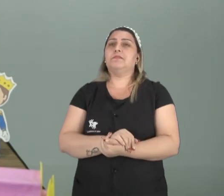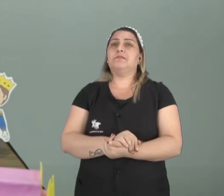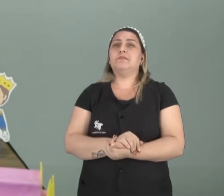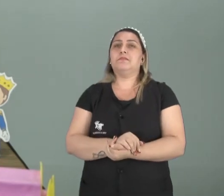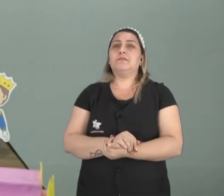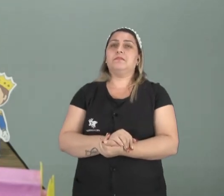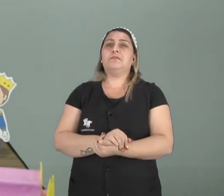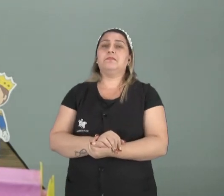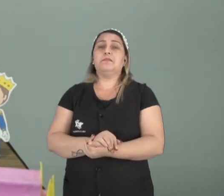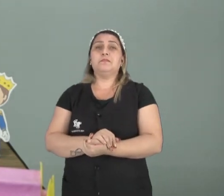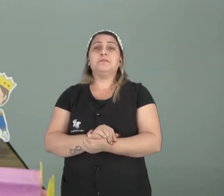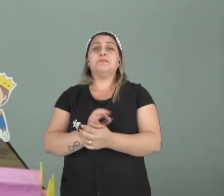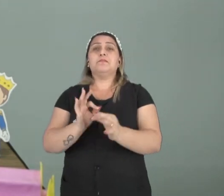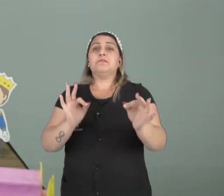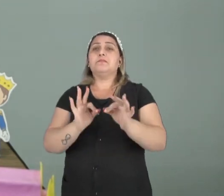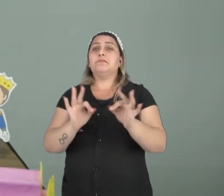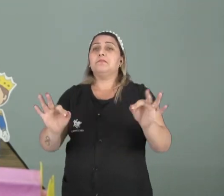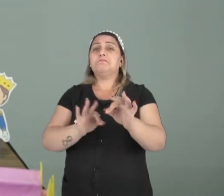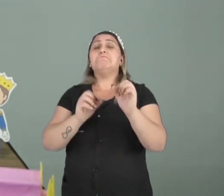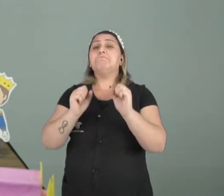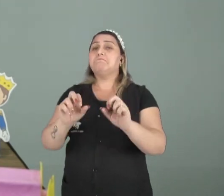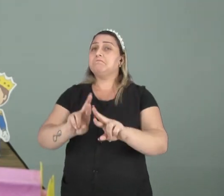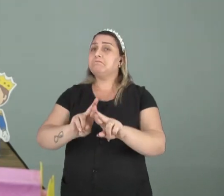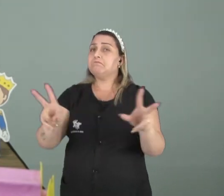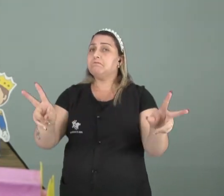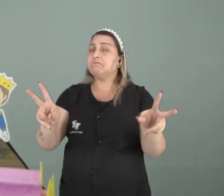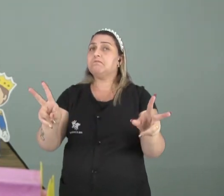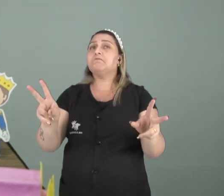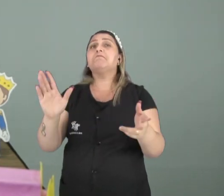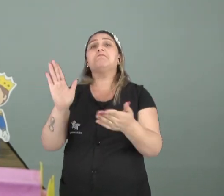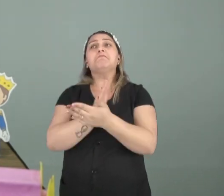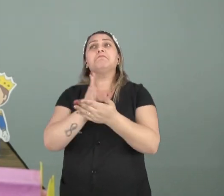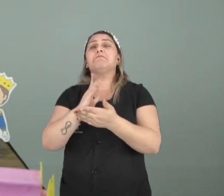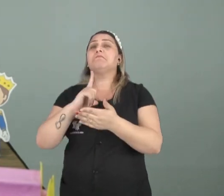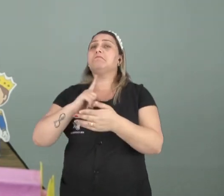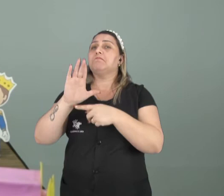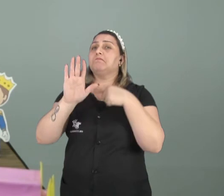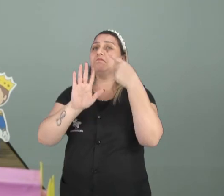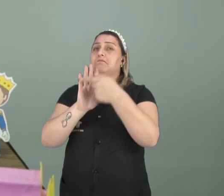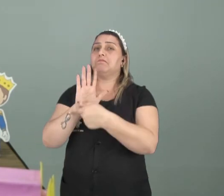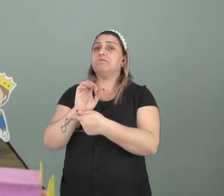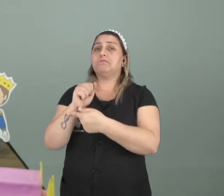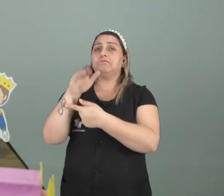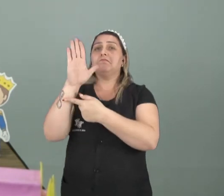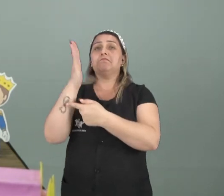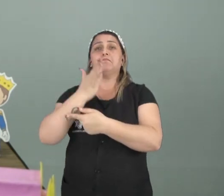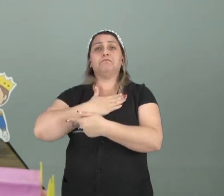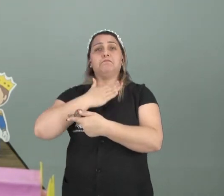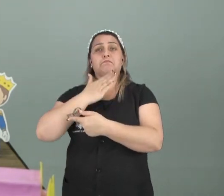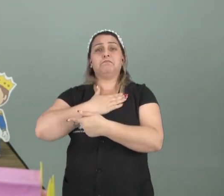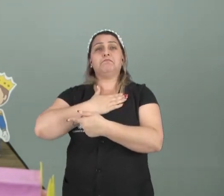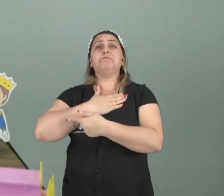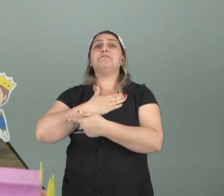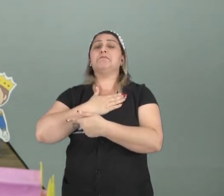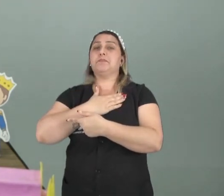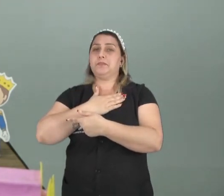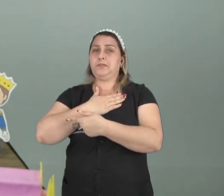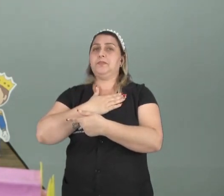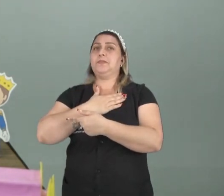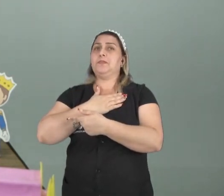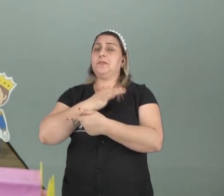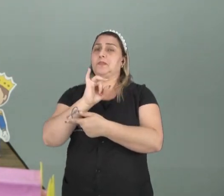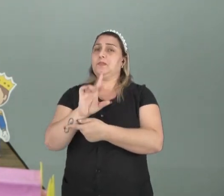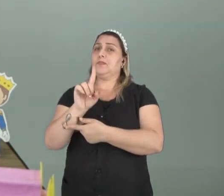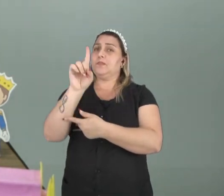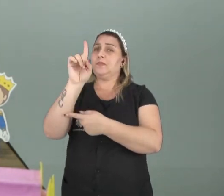Então, a medida pode ser diferente. Afinal, alguém pode ter 1 palmo maior que o meu e nesta medida, que